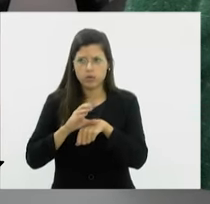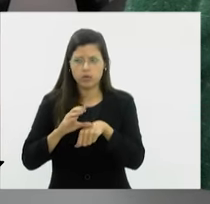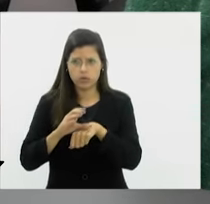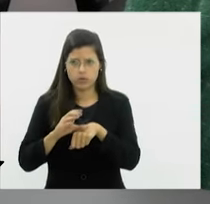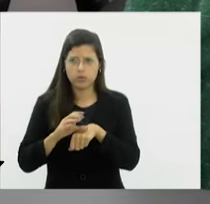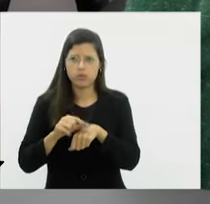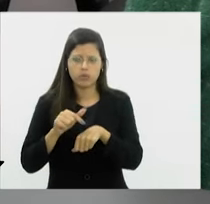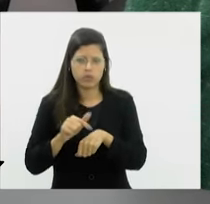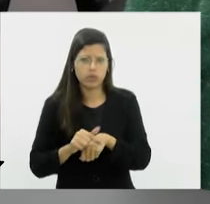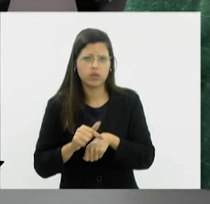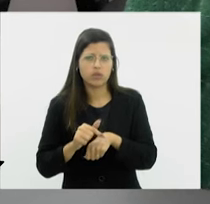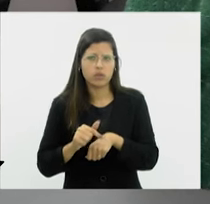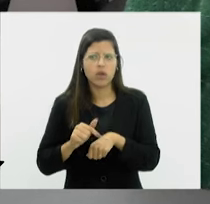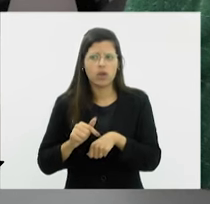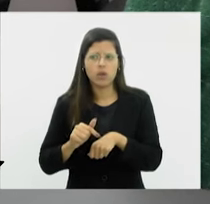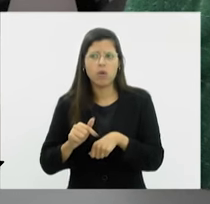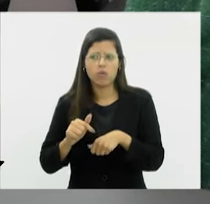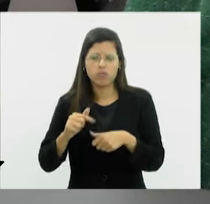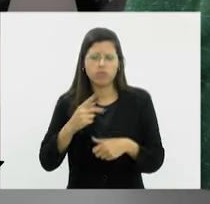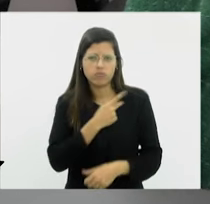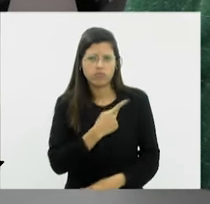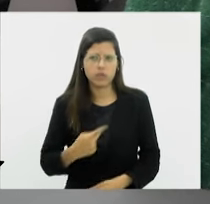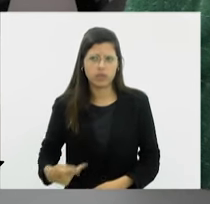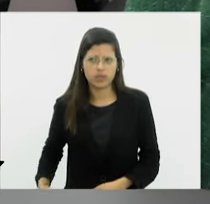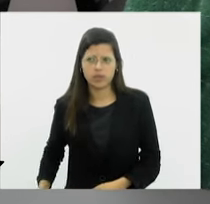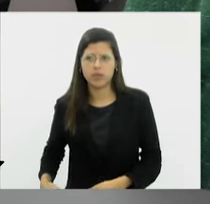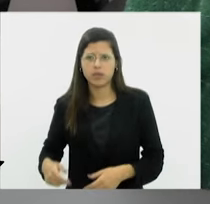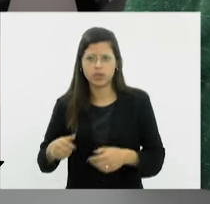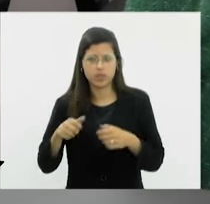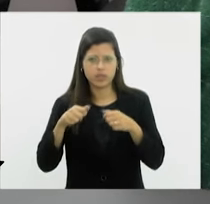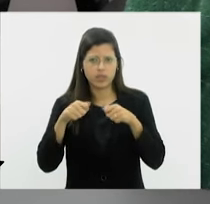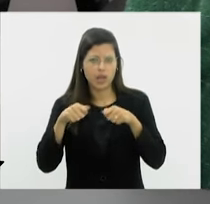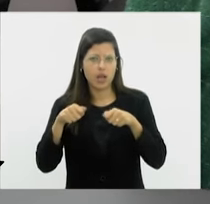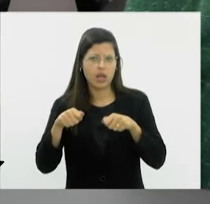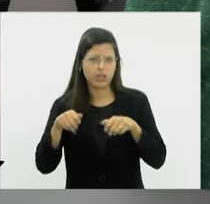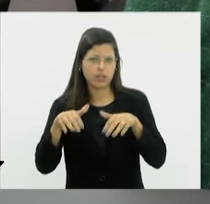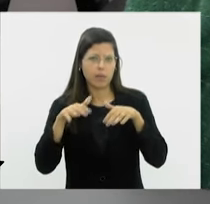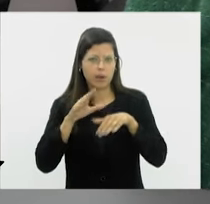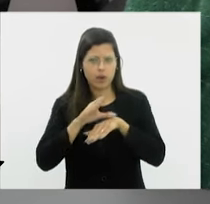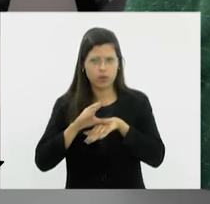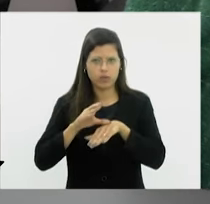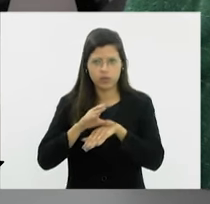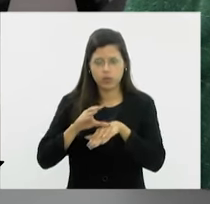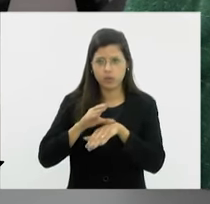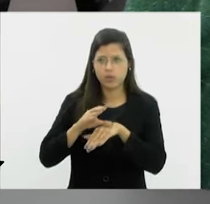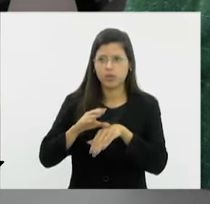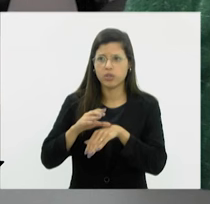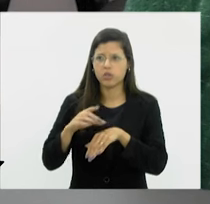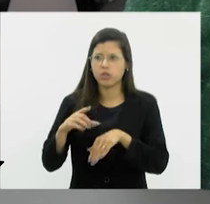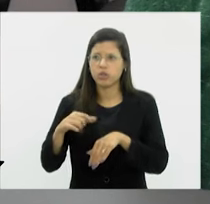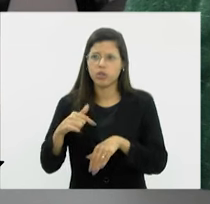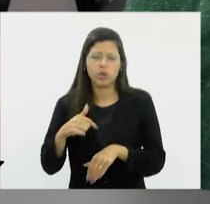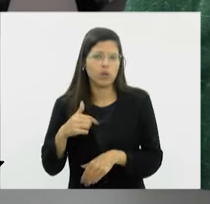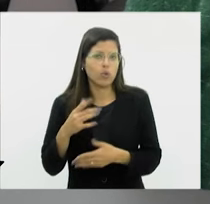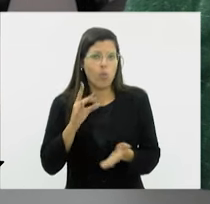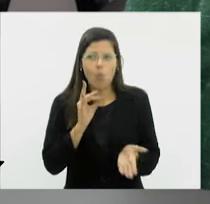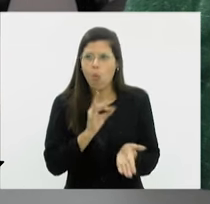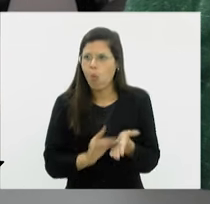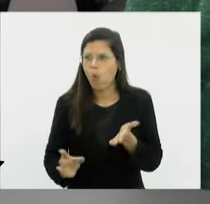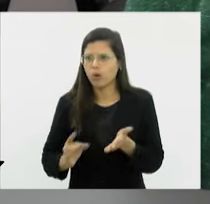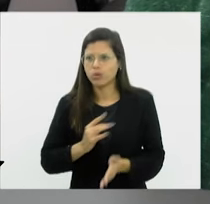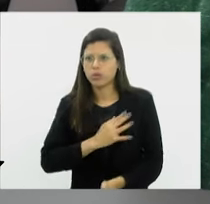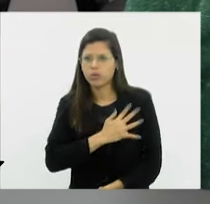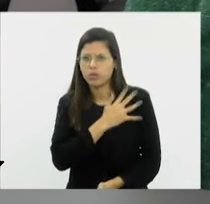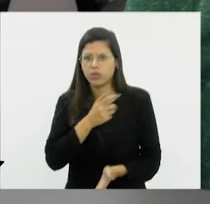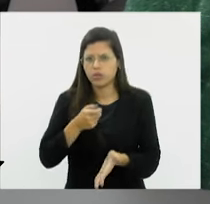do presidente da Assembleia Nacional Constituinte, gritando, né, eu tenho ódio e nojo da ditadura, né, ditadura